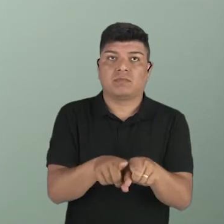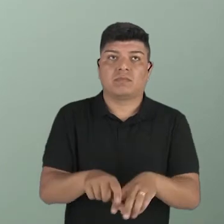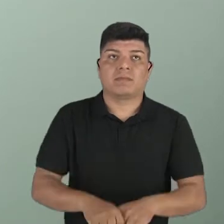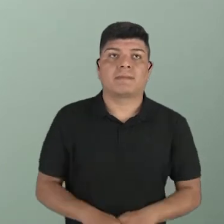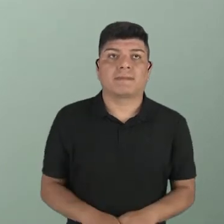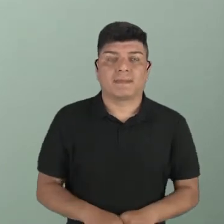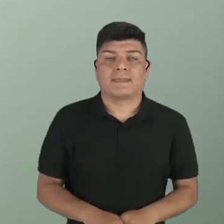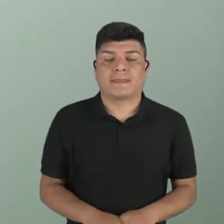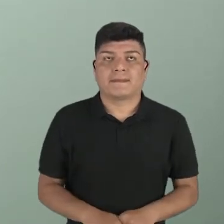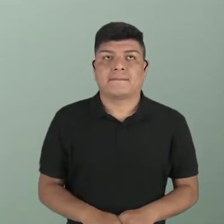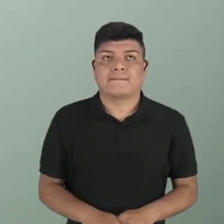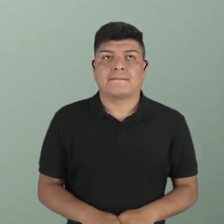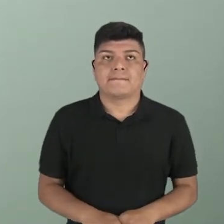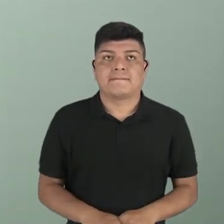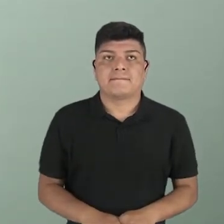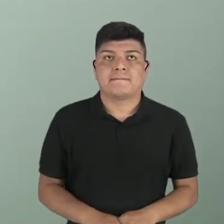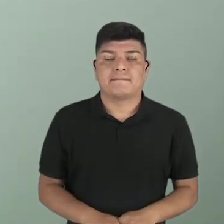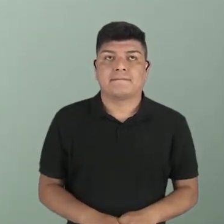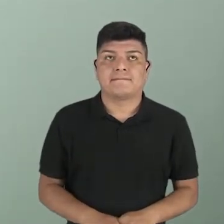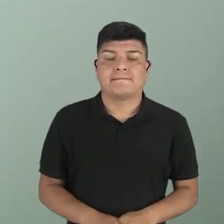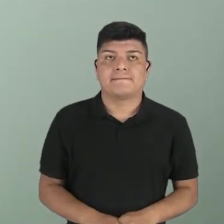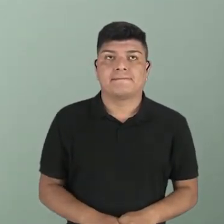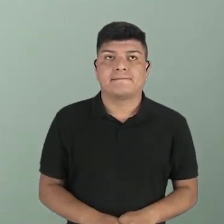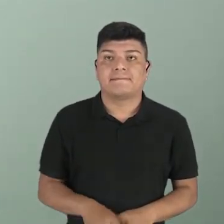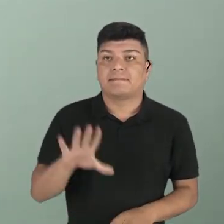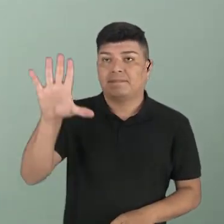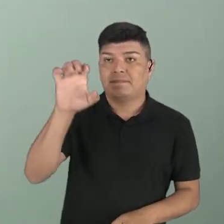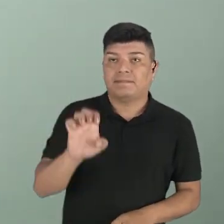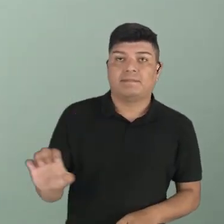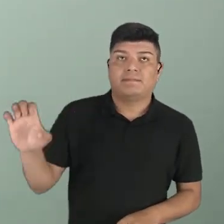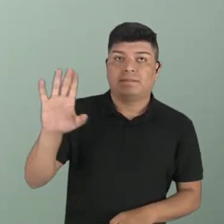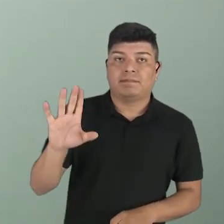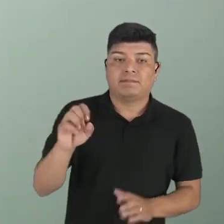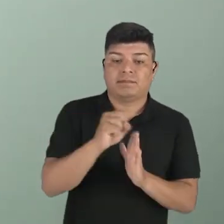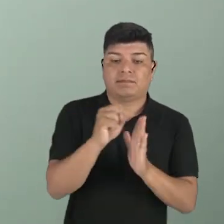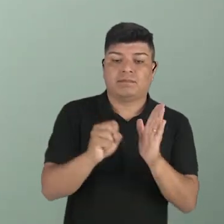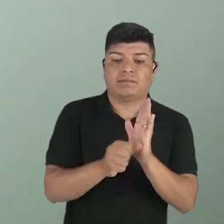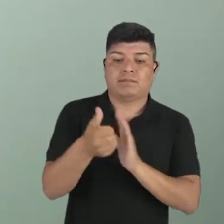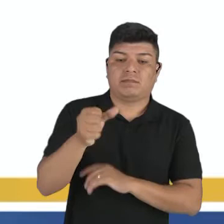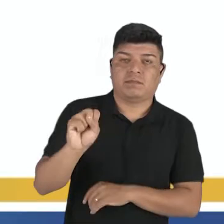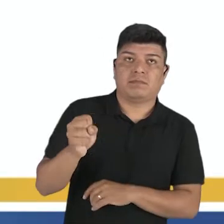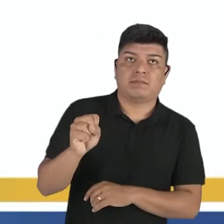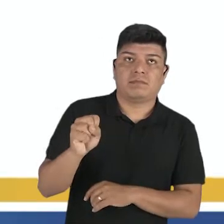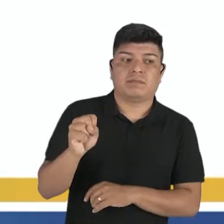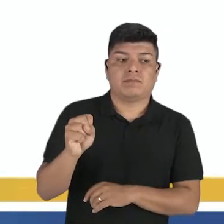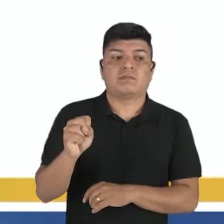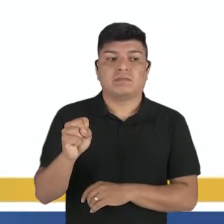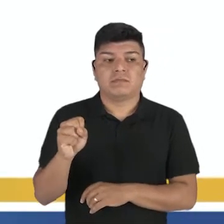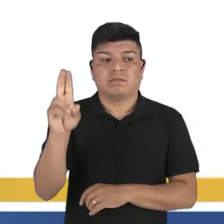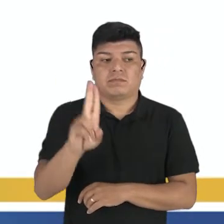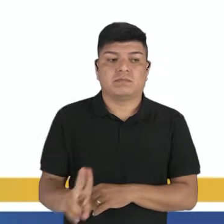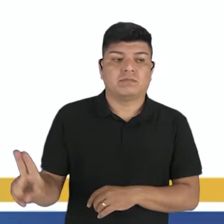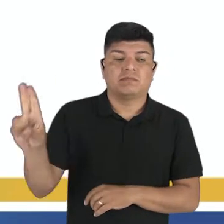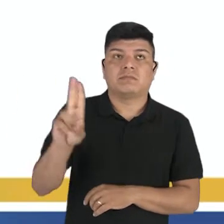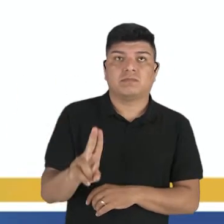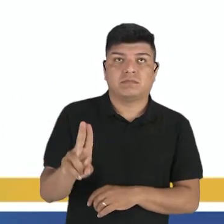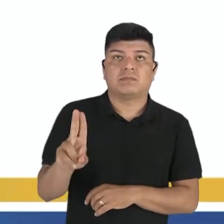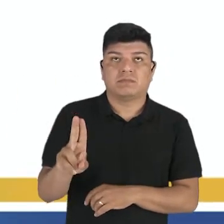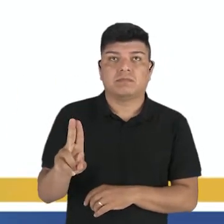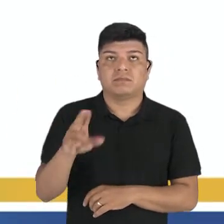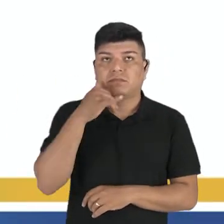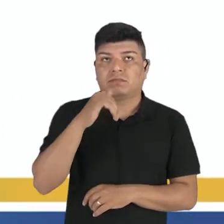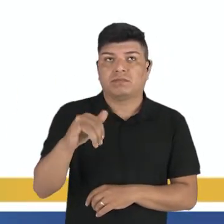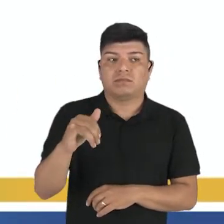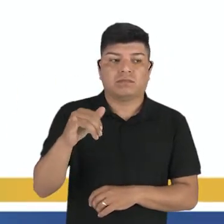ok? Tranquilidade? Lá na Europa, no século XVIII, eles utilizavam como fonte de energia